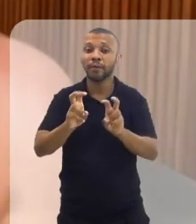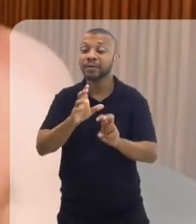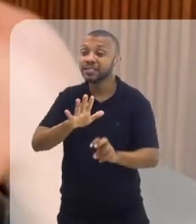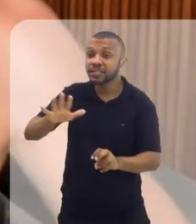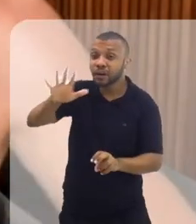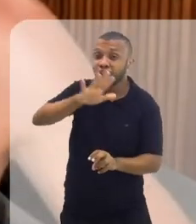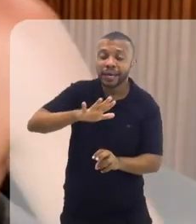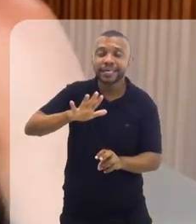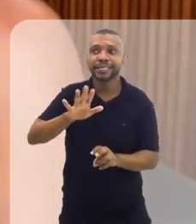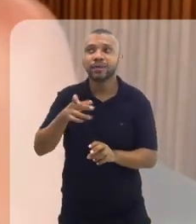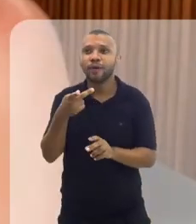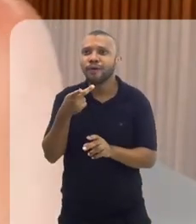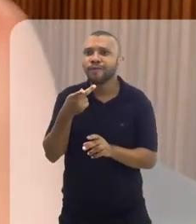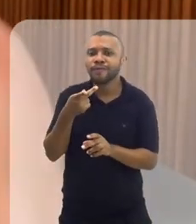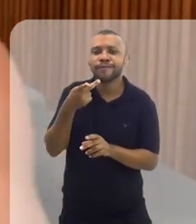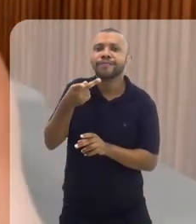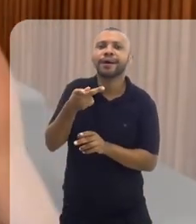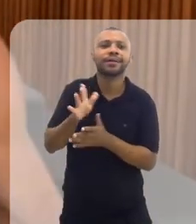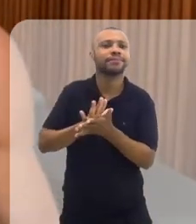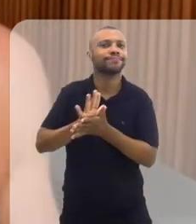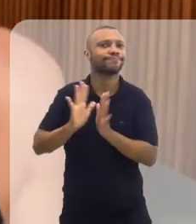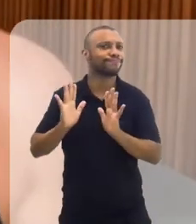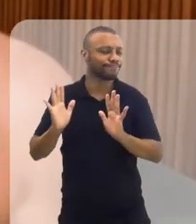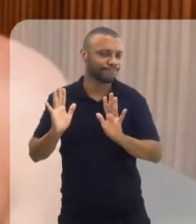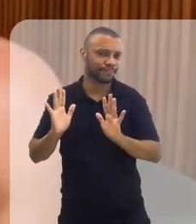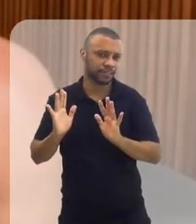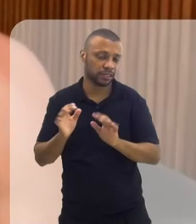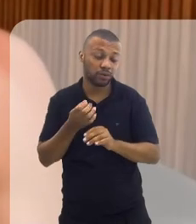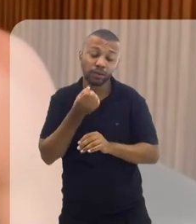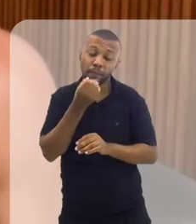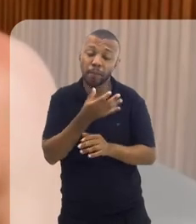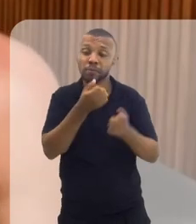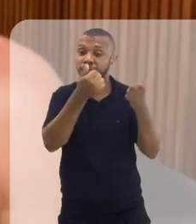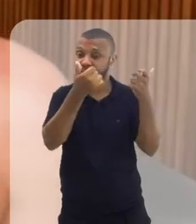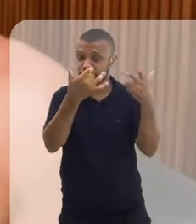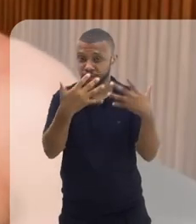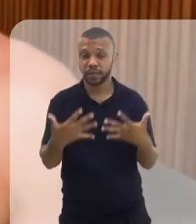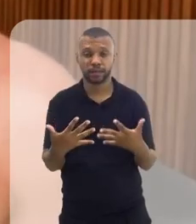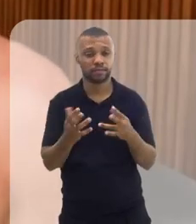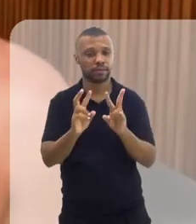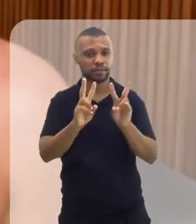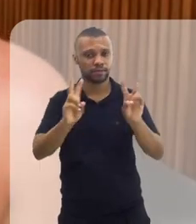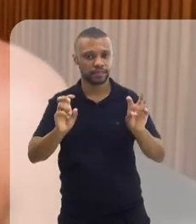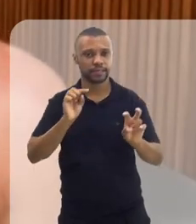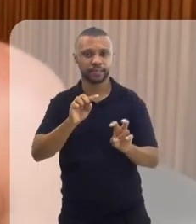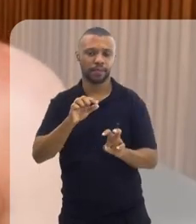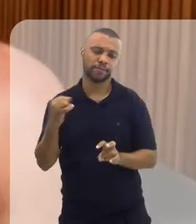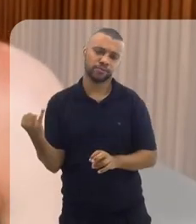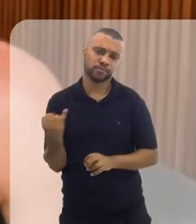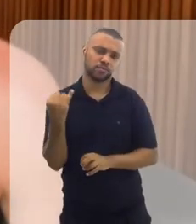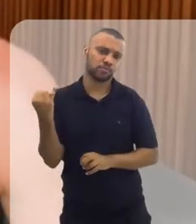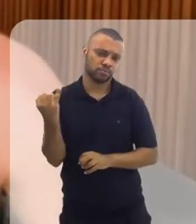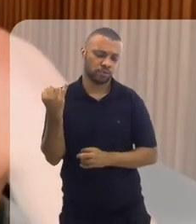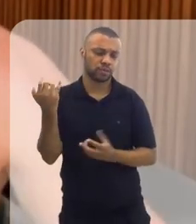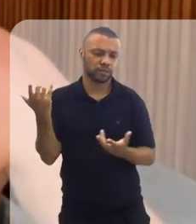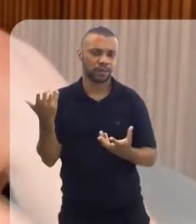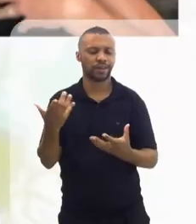assuntos que geralmente não falamos, né, em outros programas. Então, que bom falar um pouco sobre isso. Acho